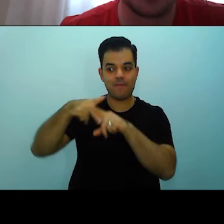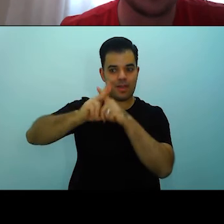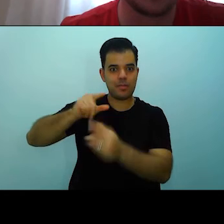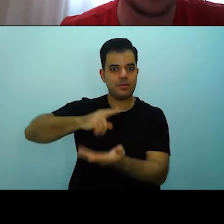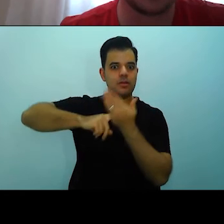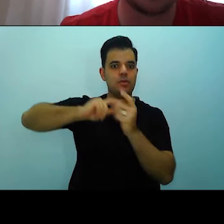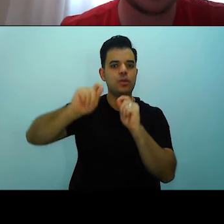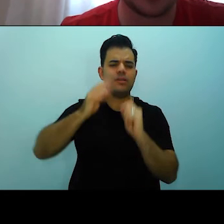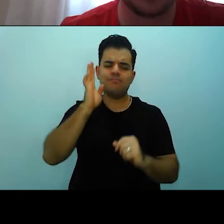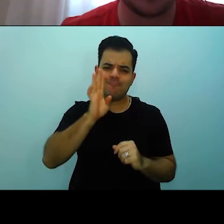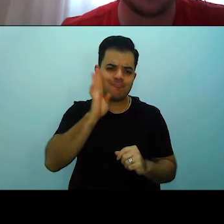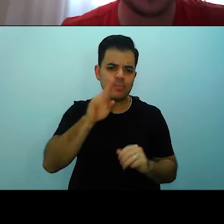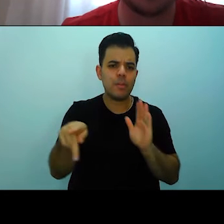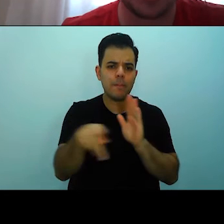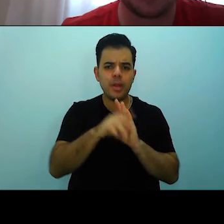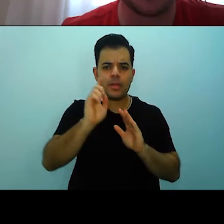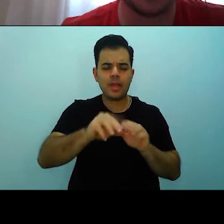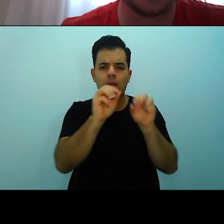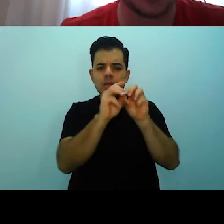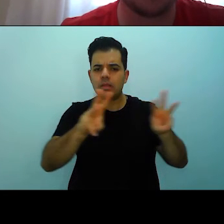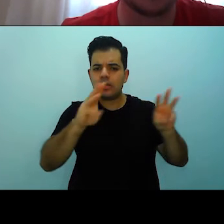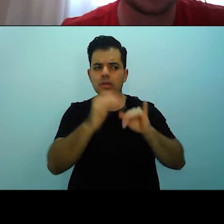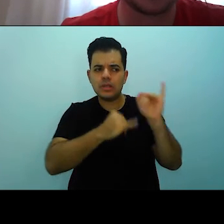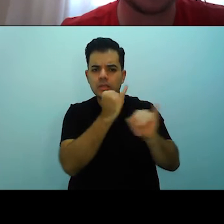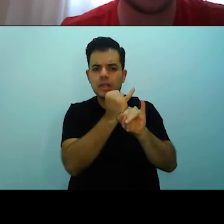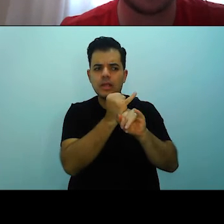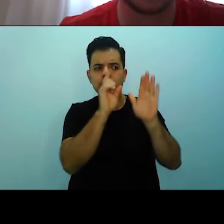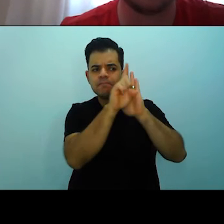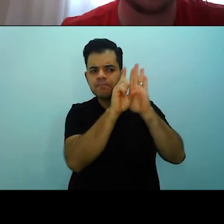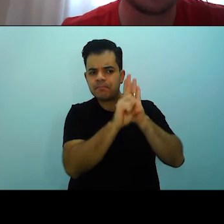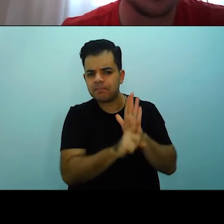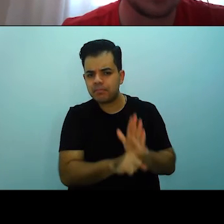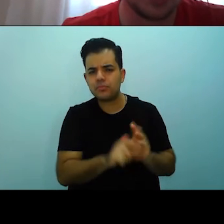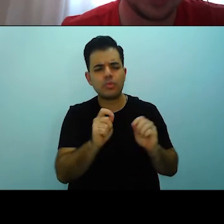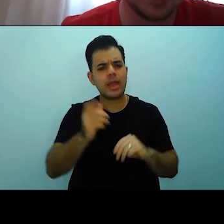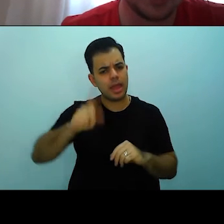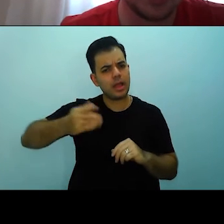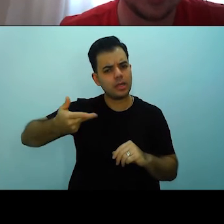uma ferramenta muito legal de web scraping que eu fiz para agilizar processos. Como assim?